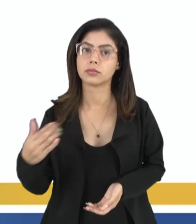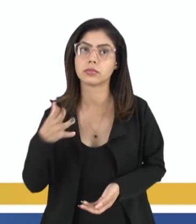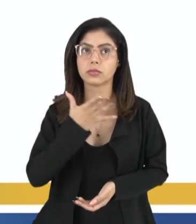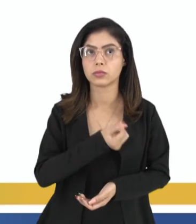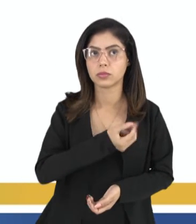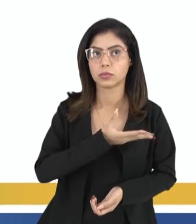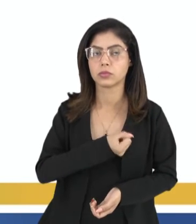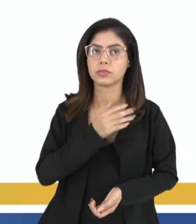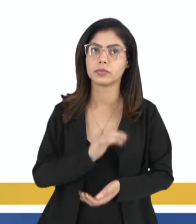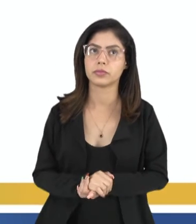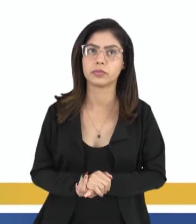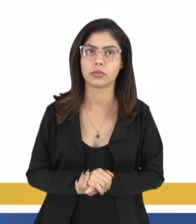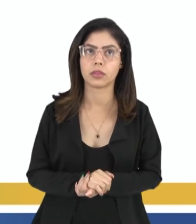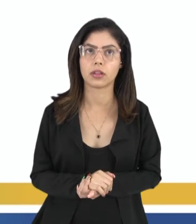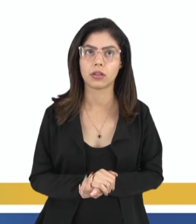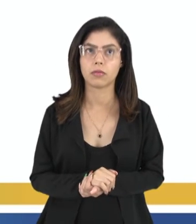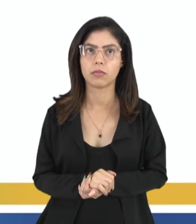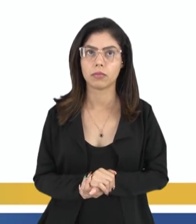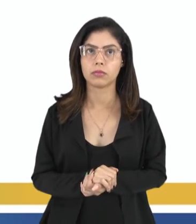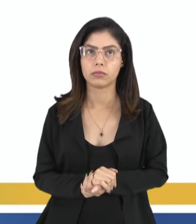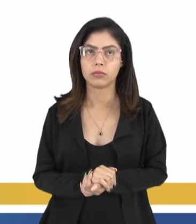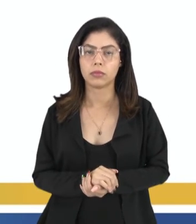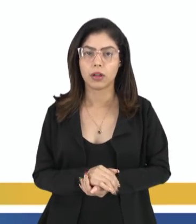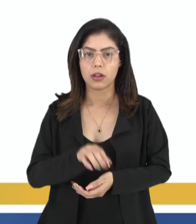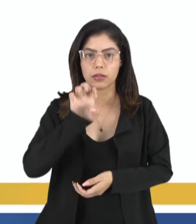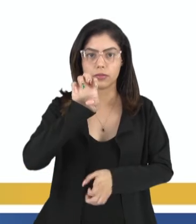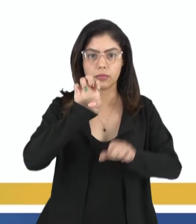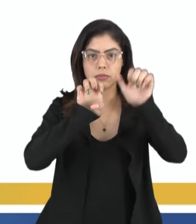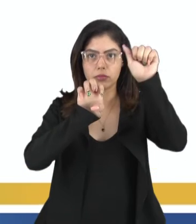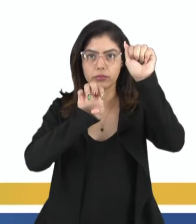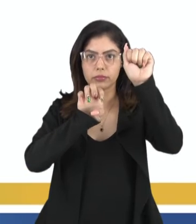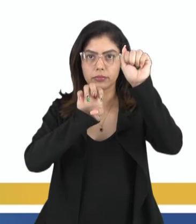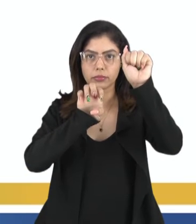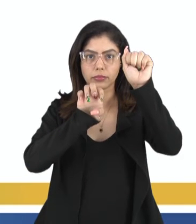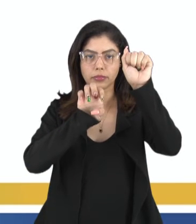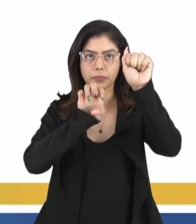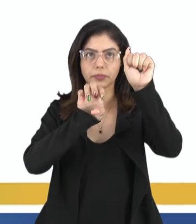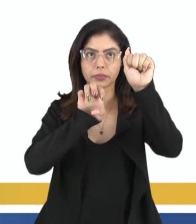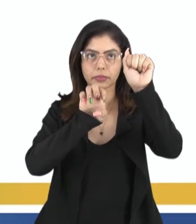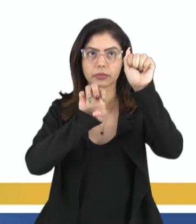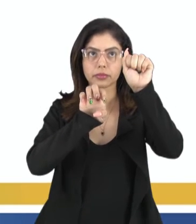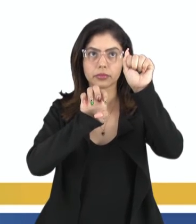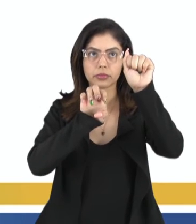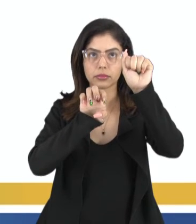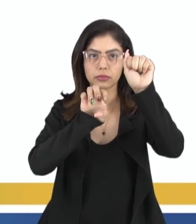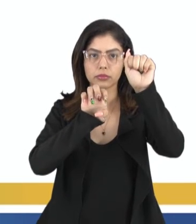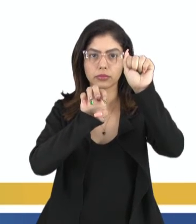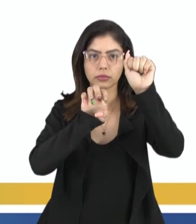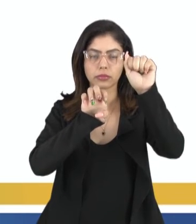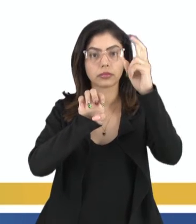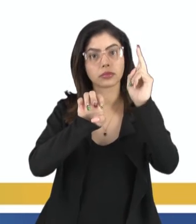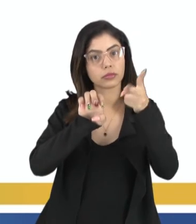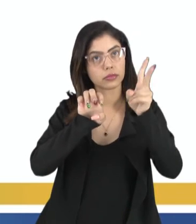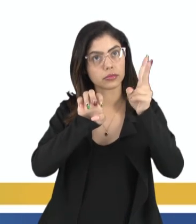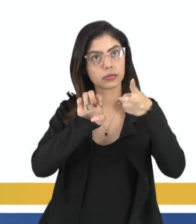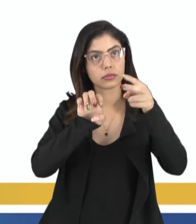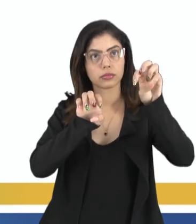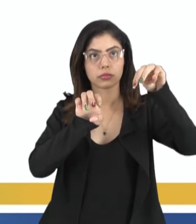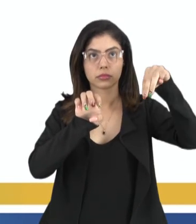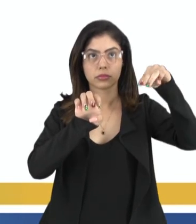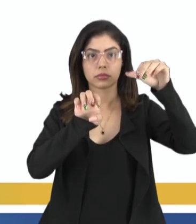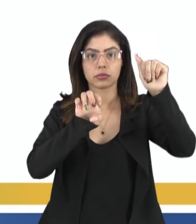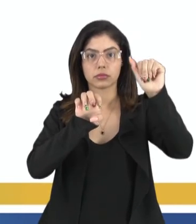número na parte superior do símbolo do elemento químico, esse número ele sempre vai representar o número